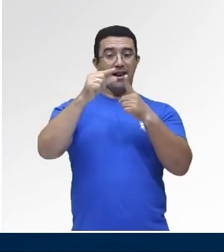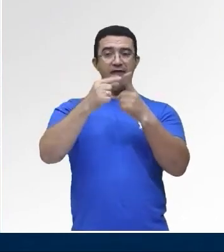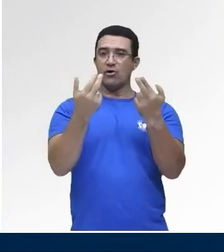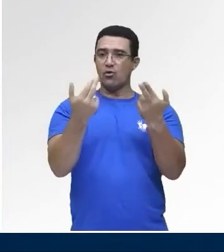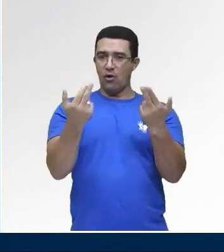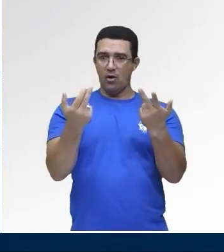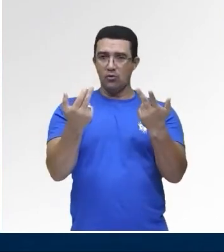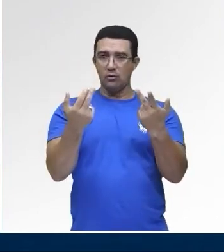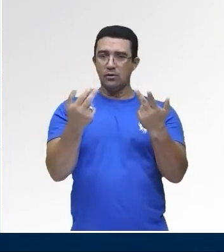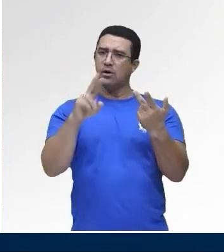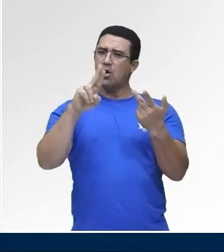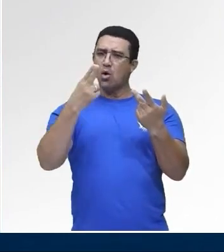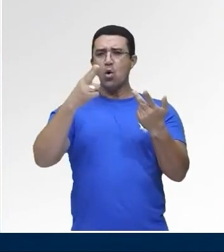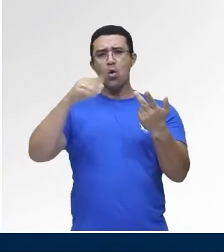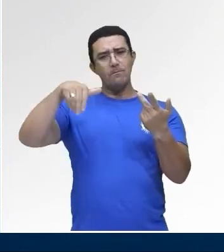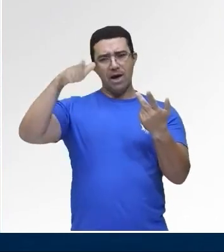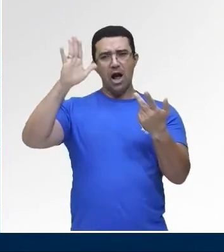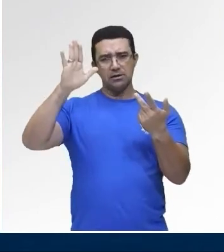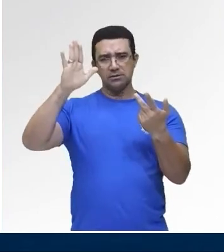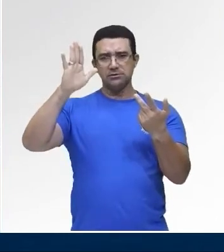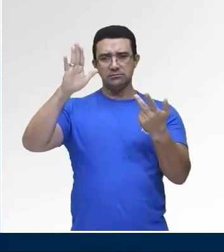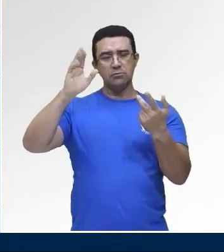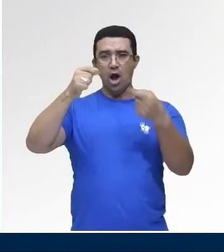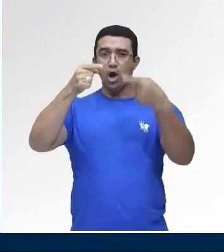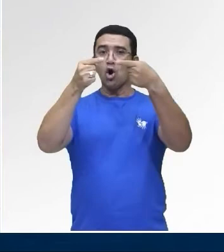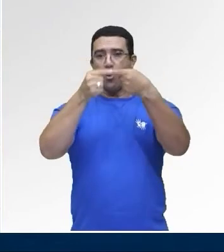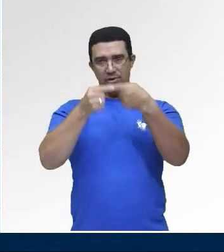uma rima. Aqui eu tenho uma rima, tá?